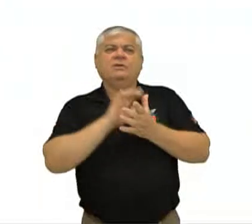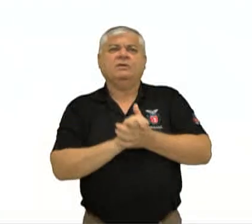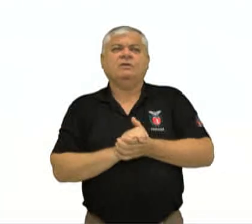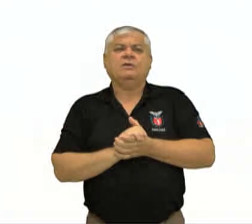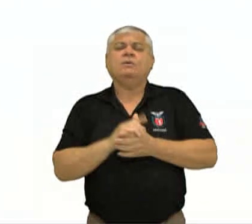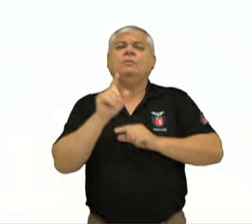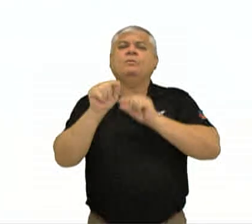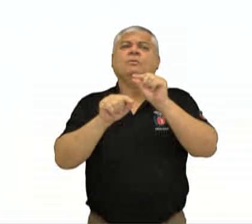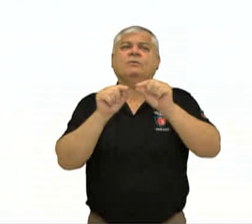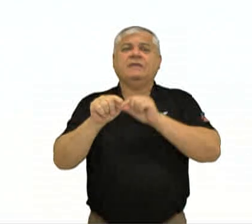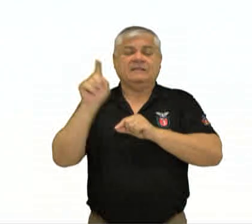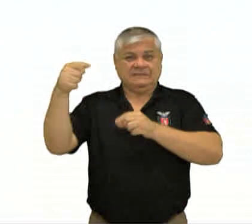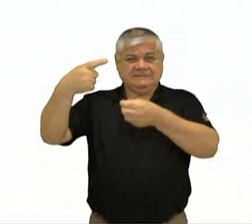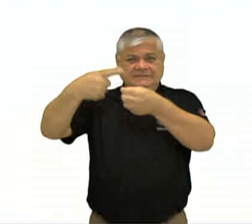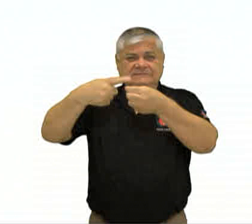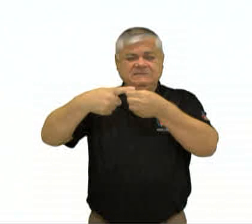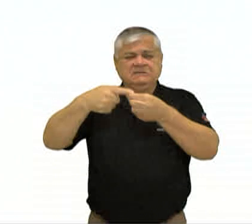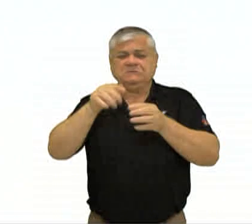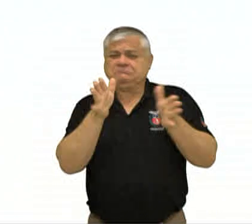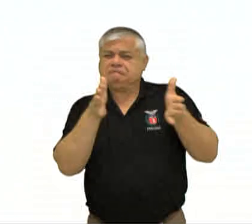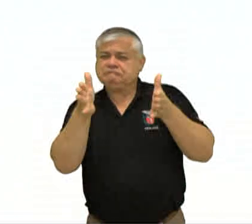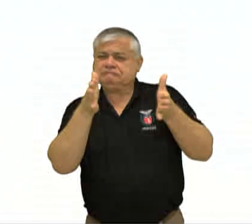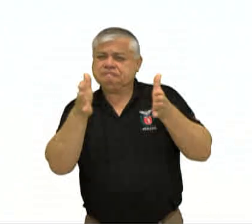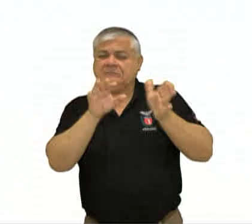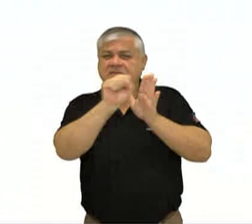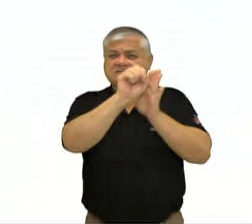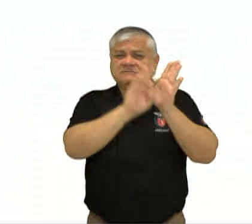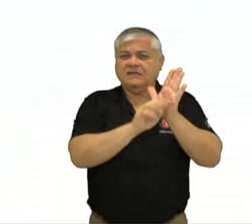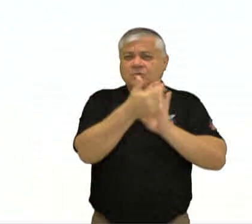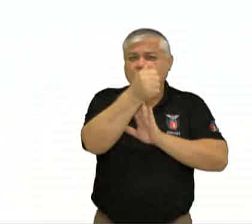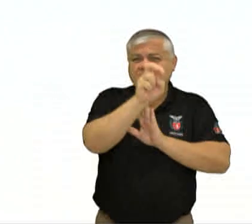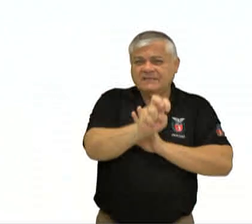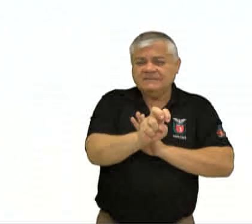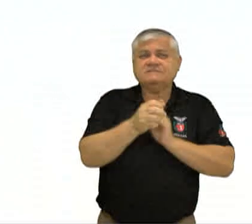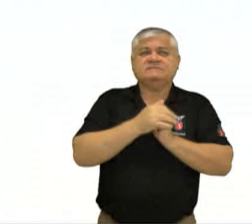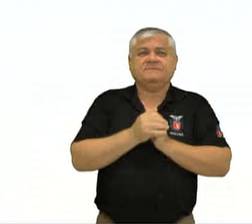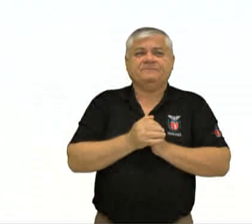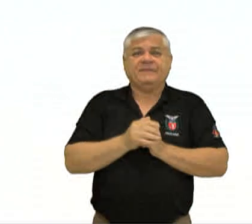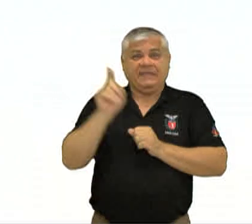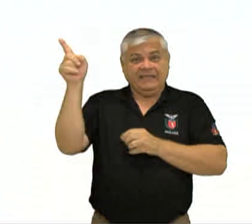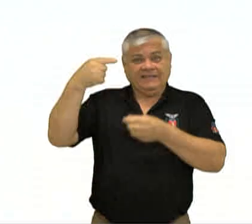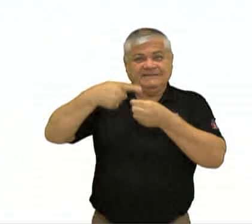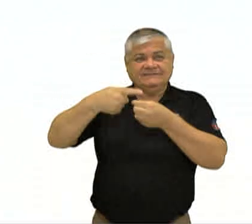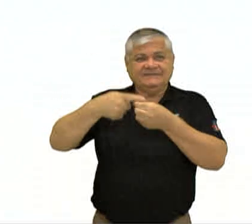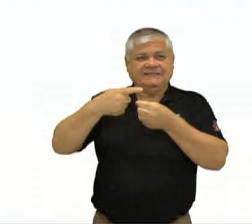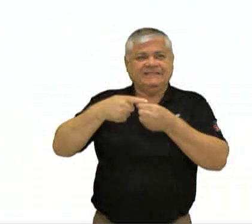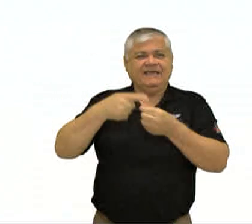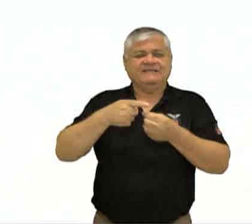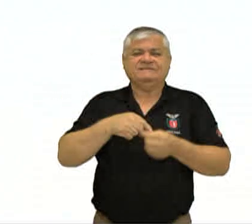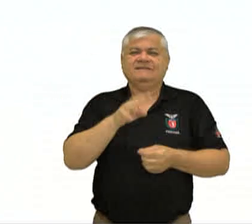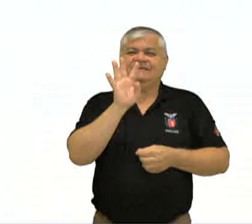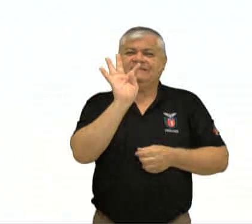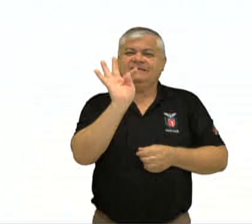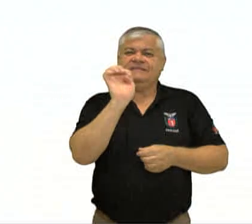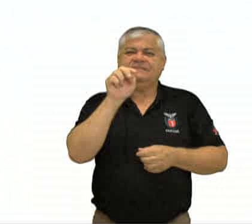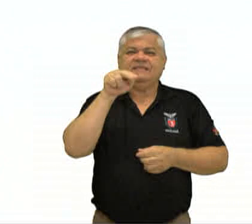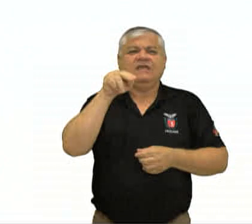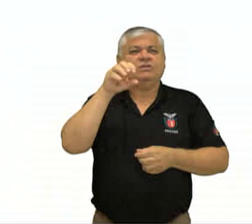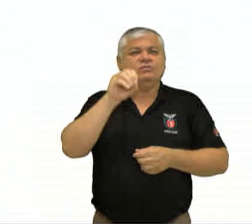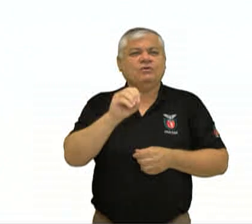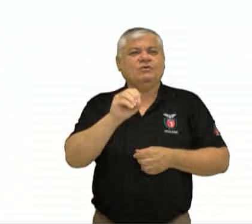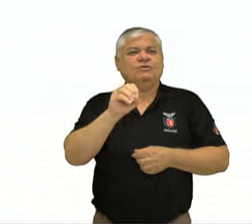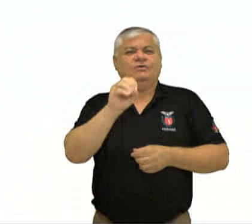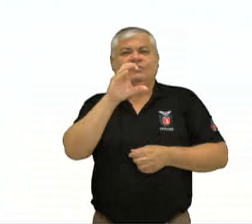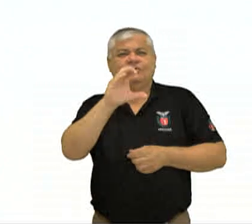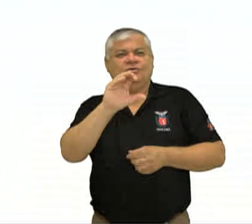estima-se que ali por meados do século XV, Tenochtitlan tivesse entre 200 e 300